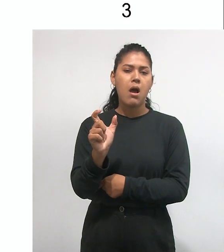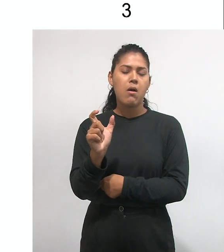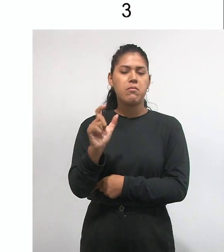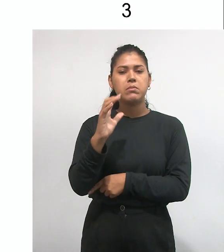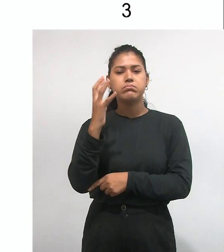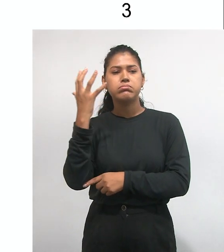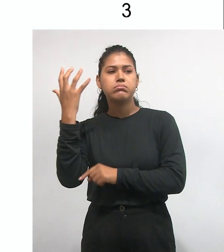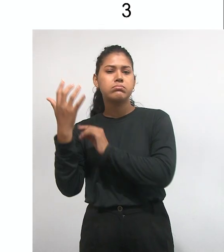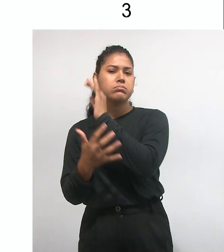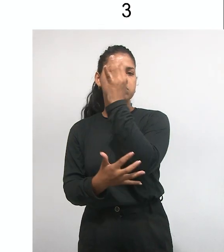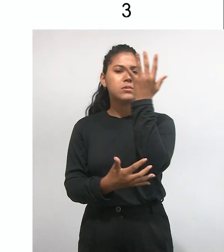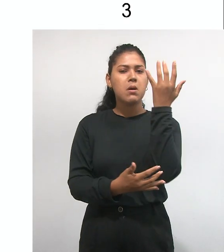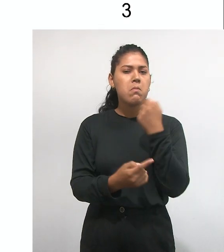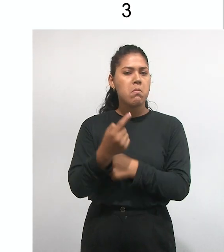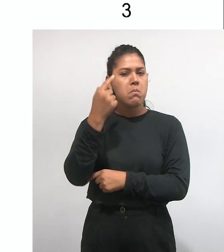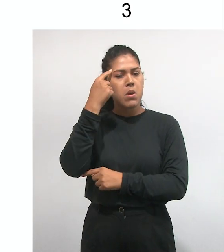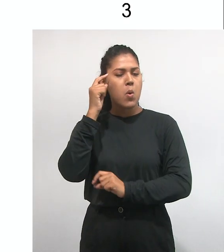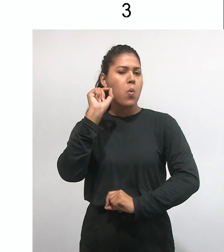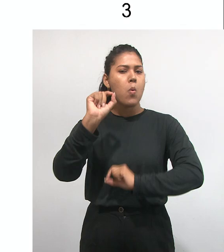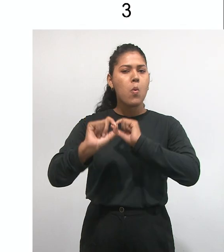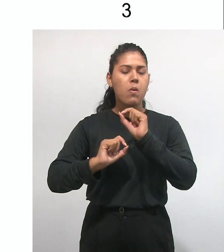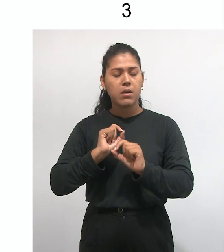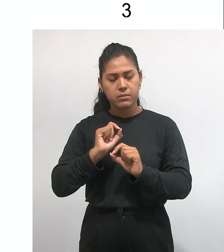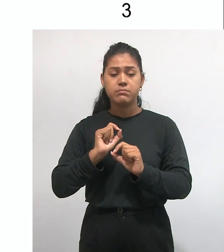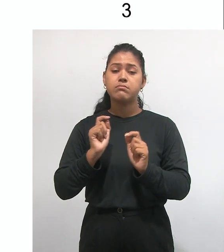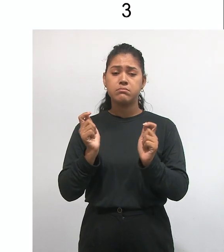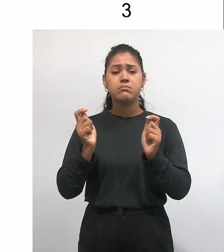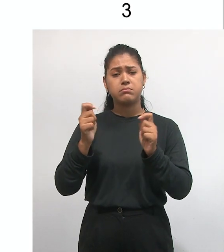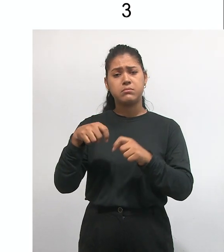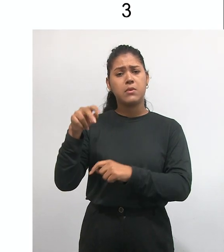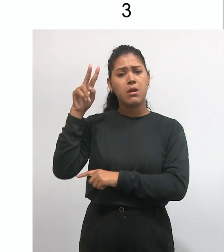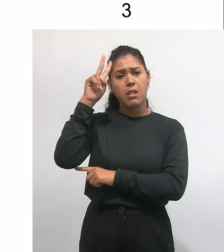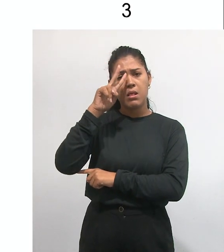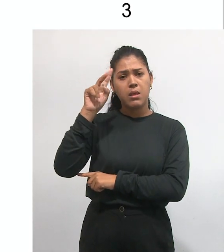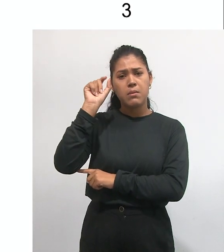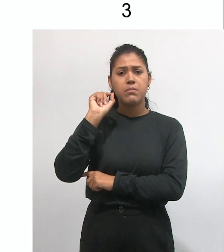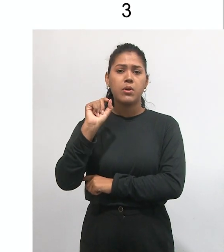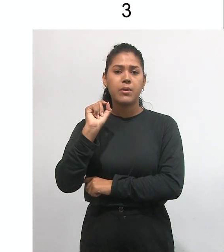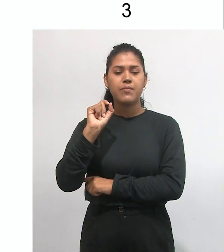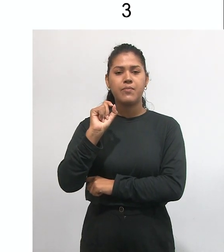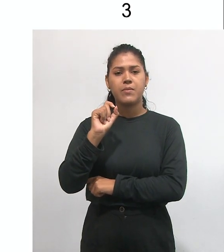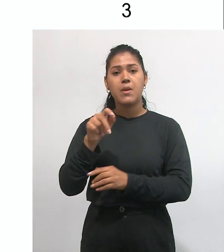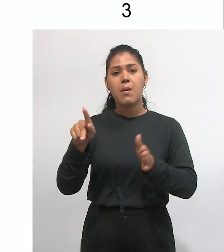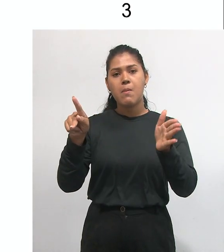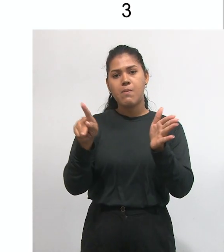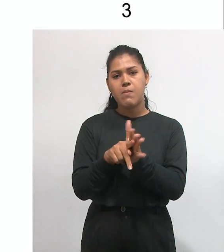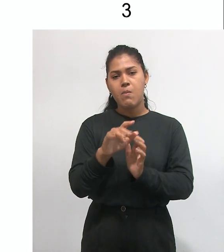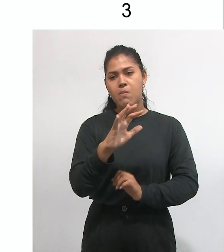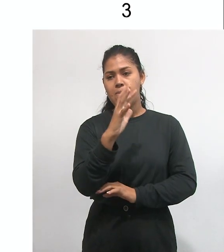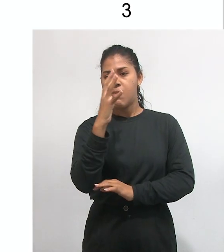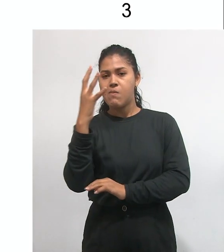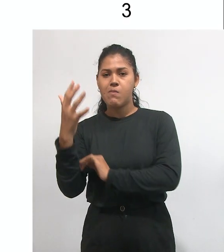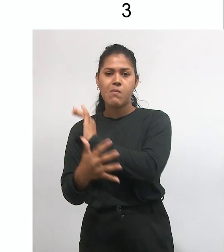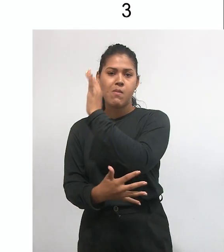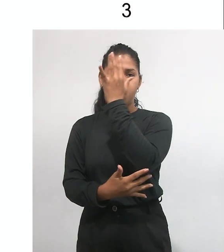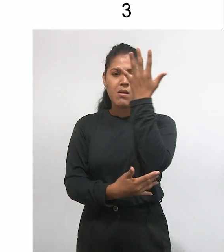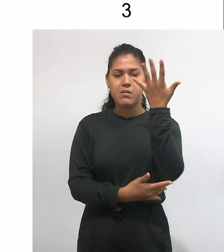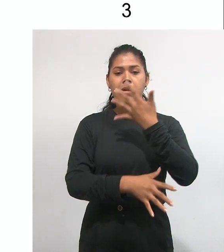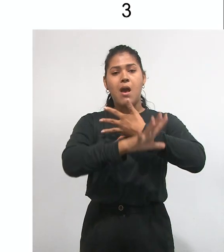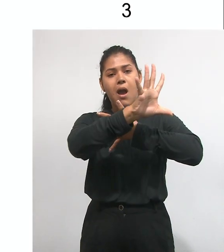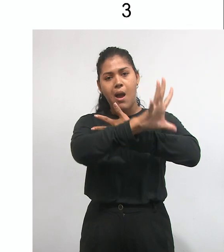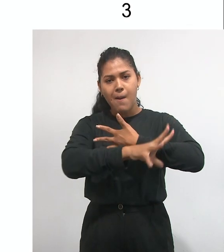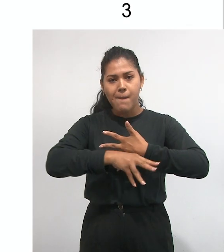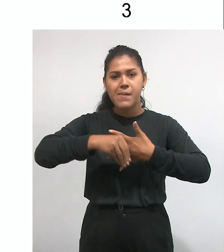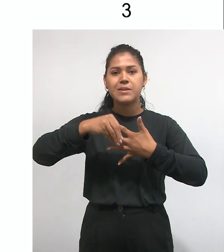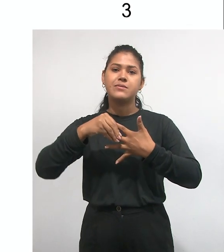ambiente, nós vamos lembrar principalmente da Amazônia. A Amazônia, com a